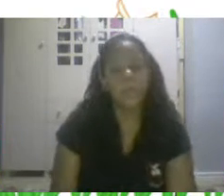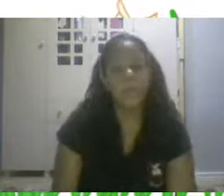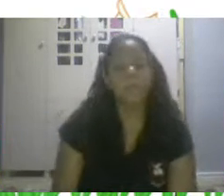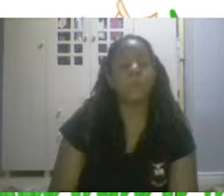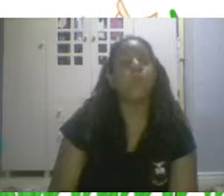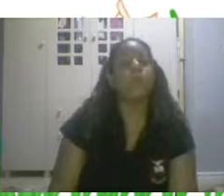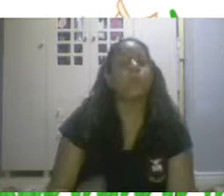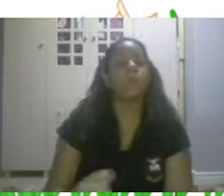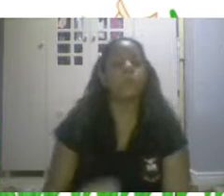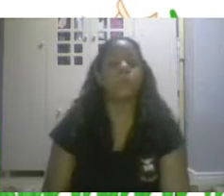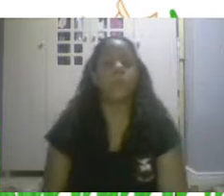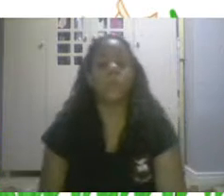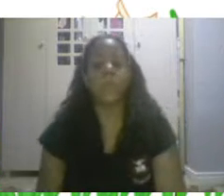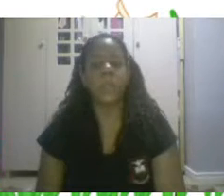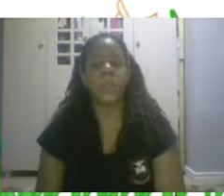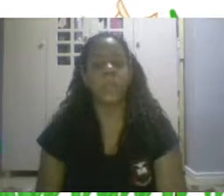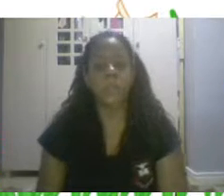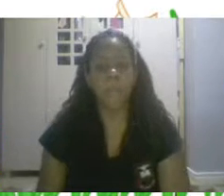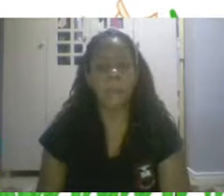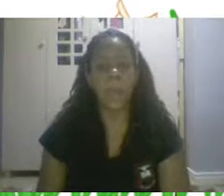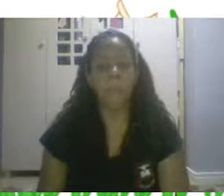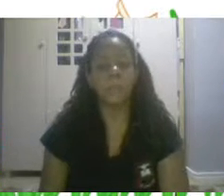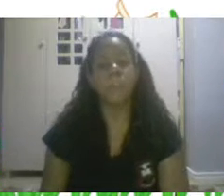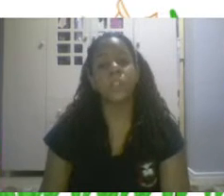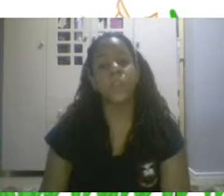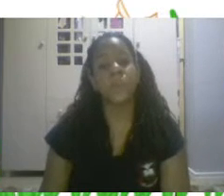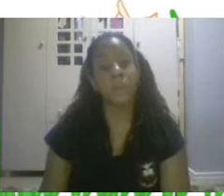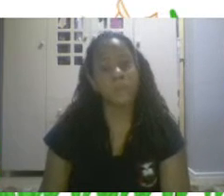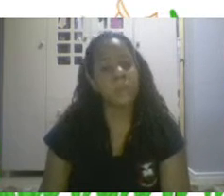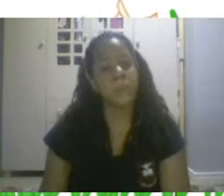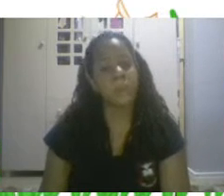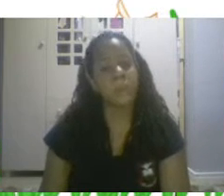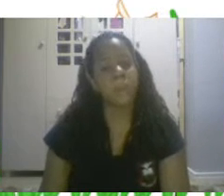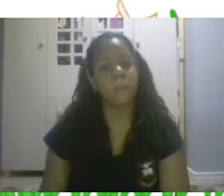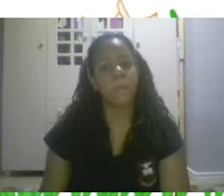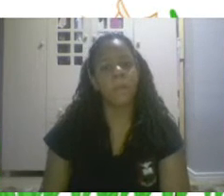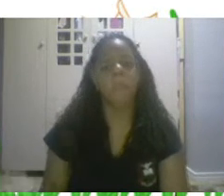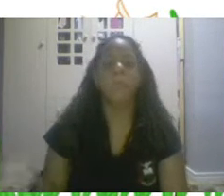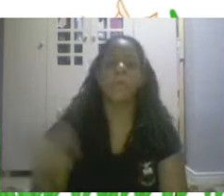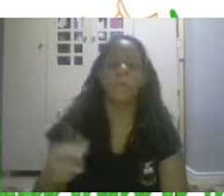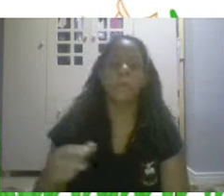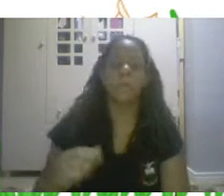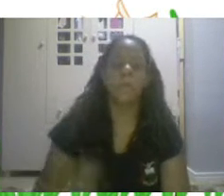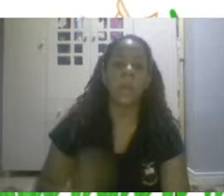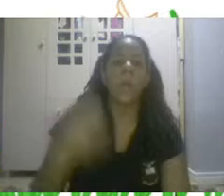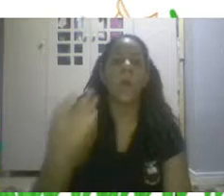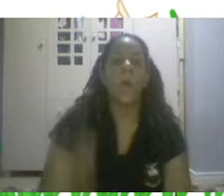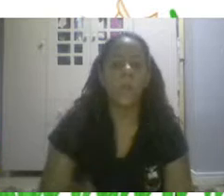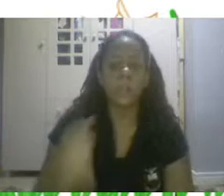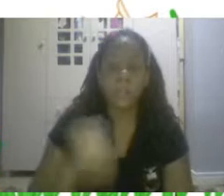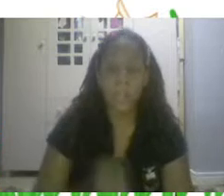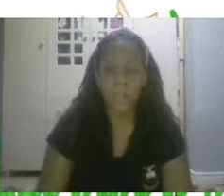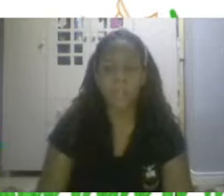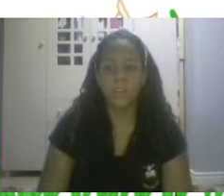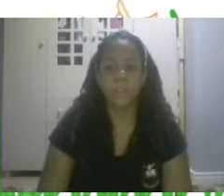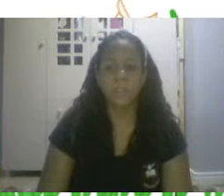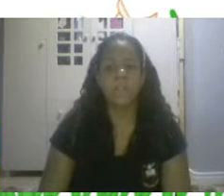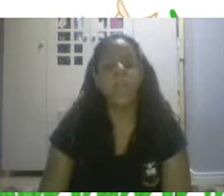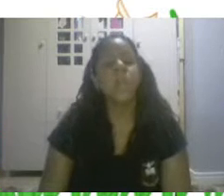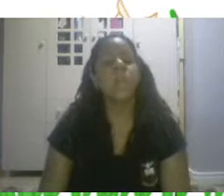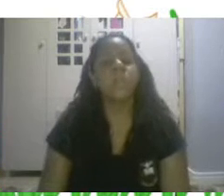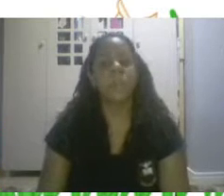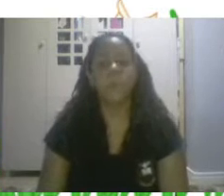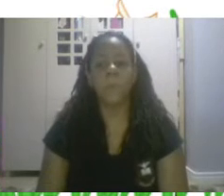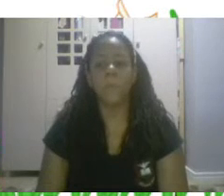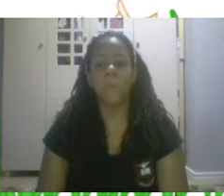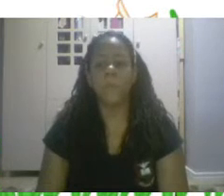próprio alimento. Os consumidores são os animais, pois não produzem o seu próprio alimento, então precisam de outros seres vivos.